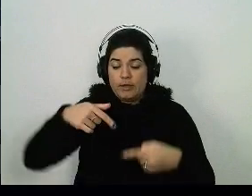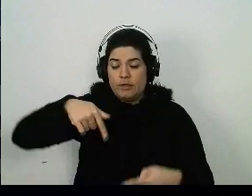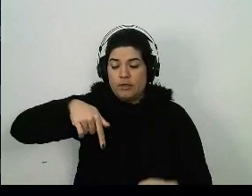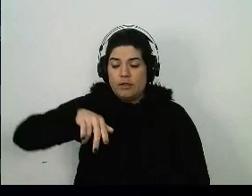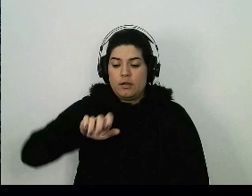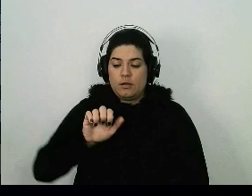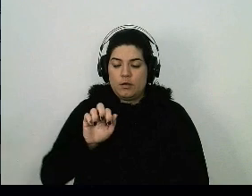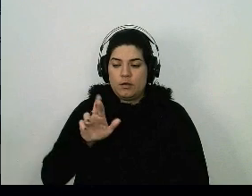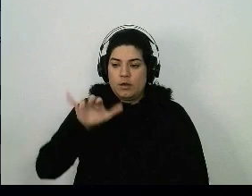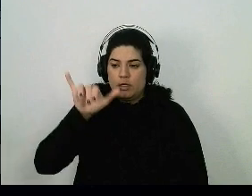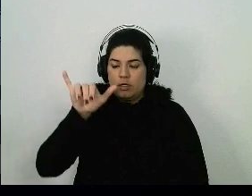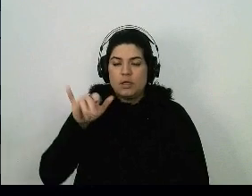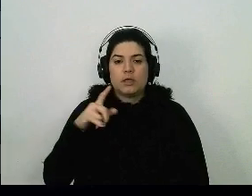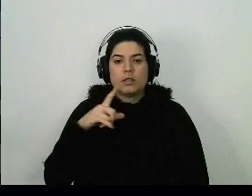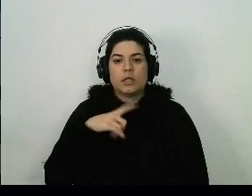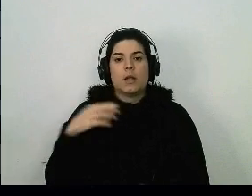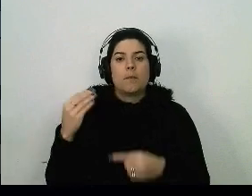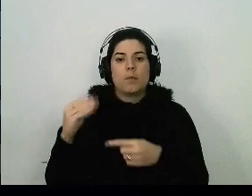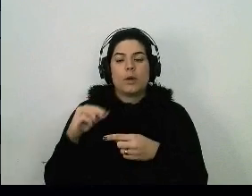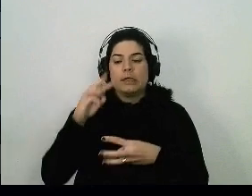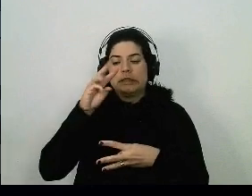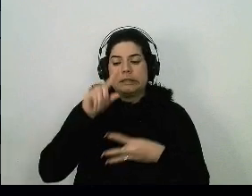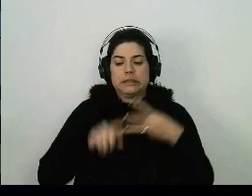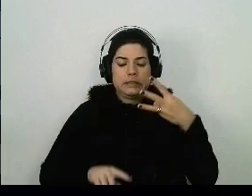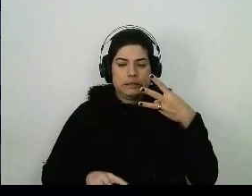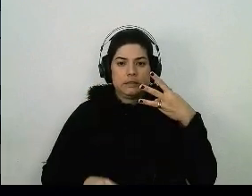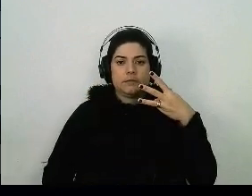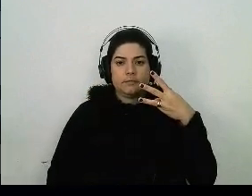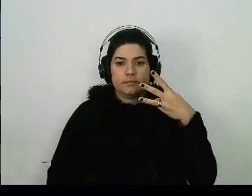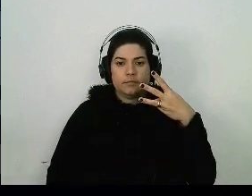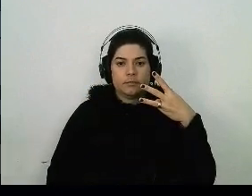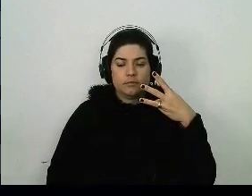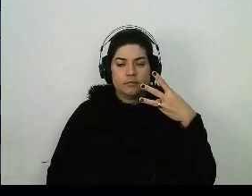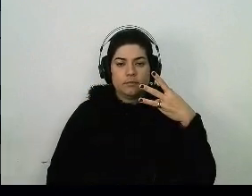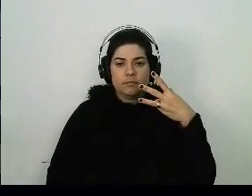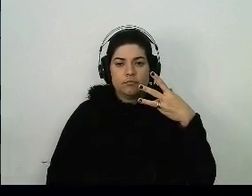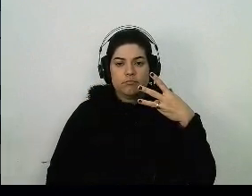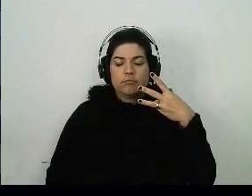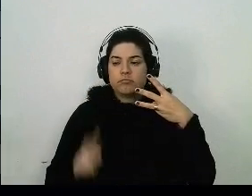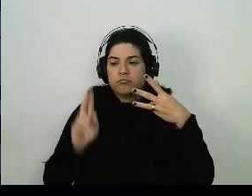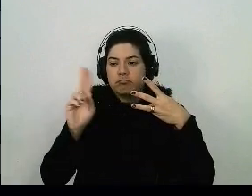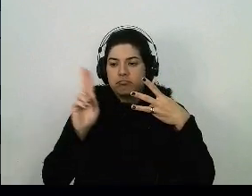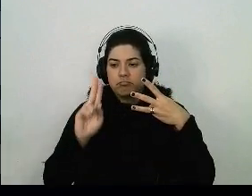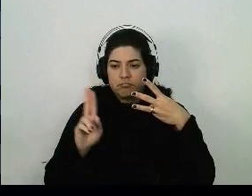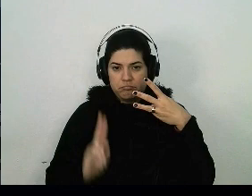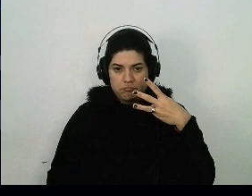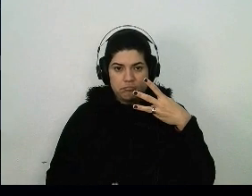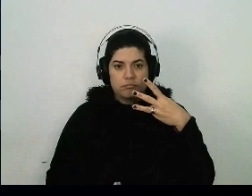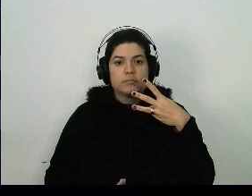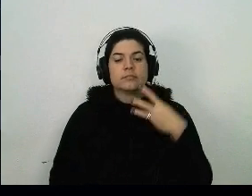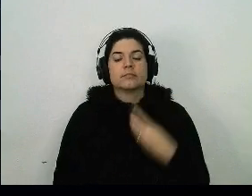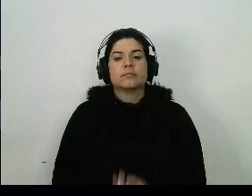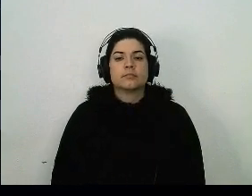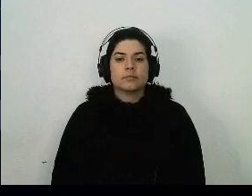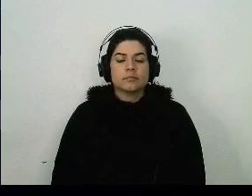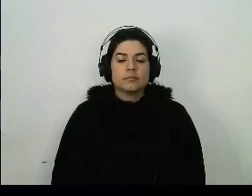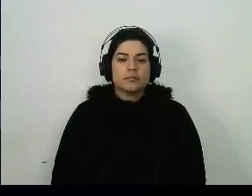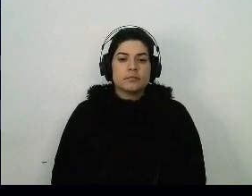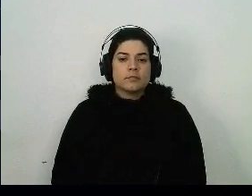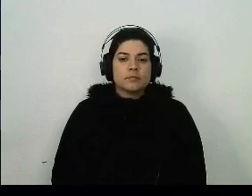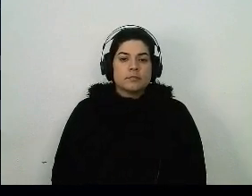3 entidades, John Smith, Joe Smith e Mary Michael. E se eu chegar aqui